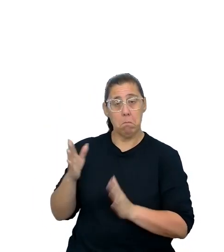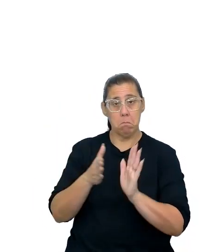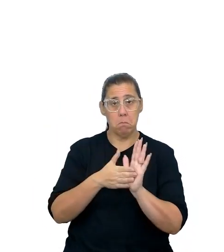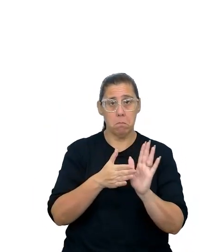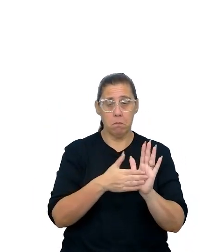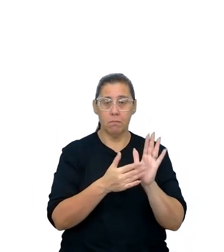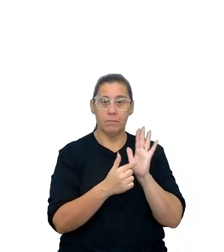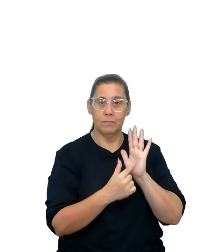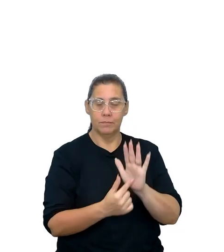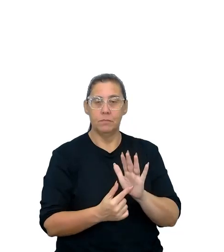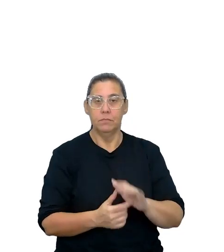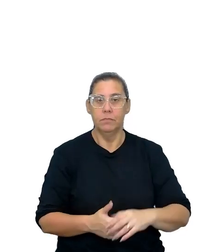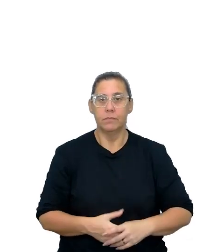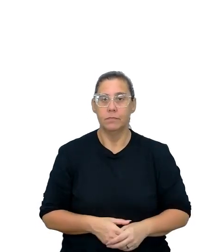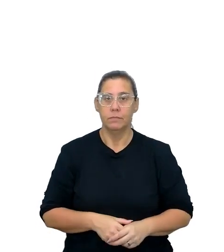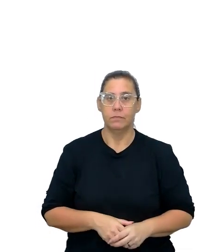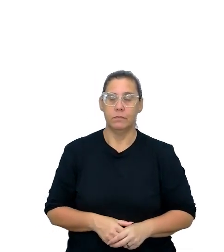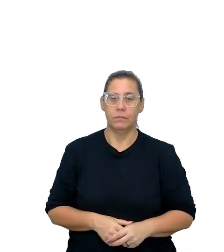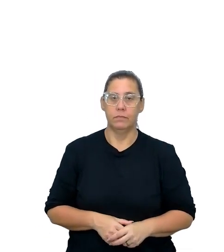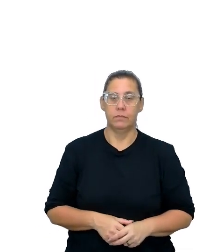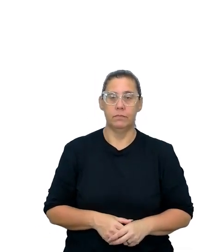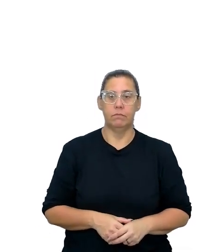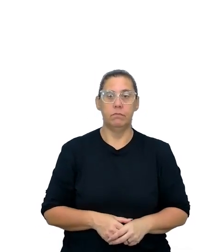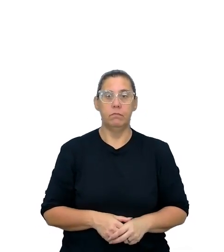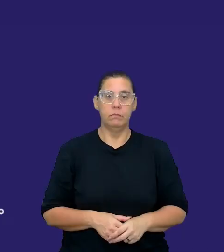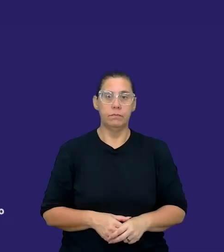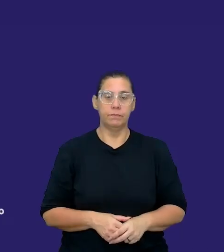que apresentamos até aqui. Então, seguindo.